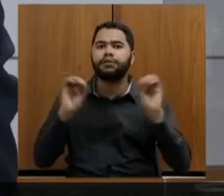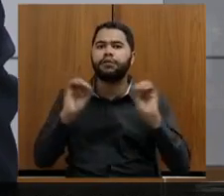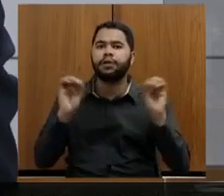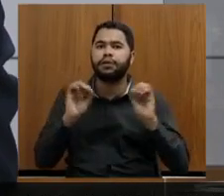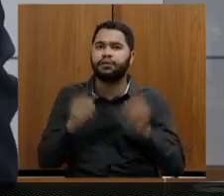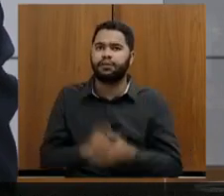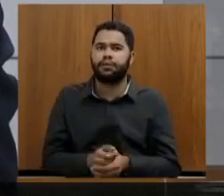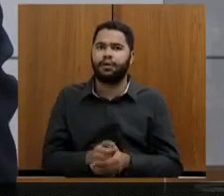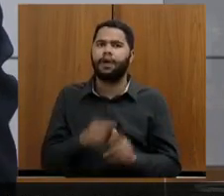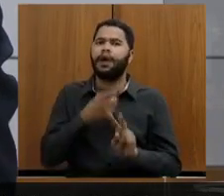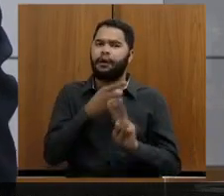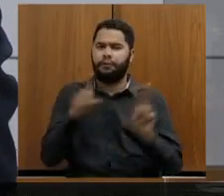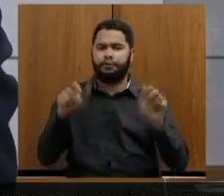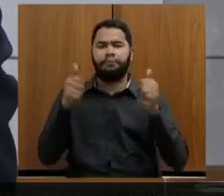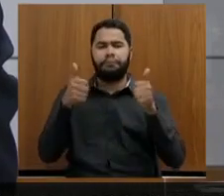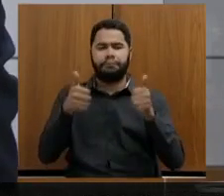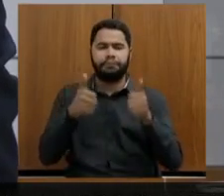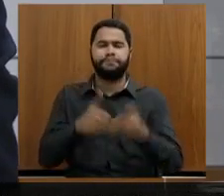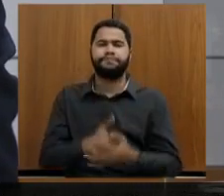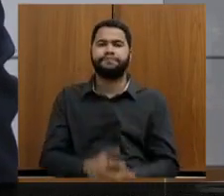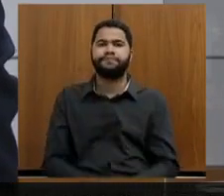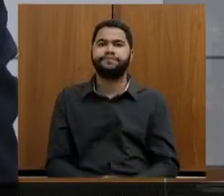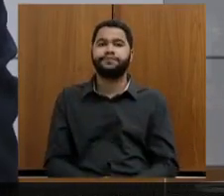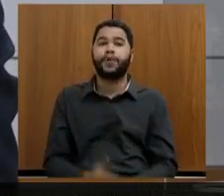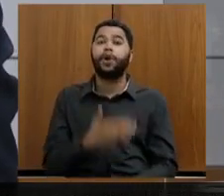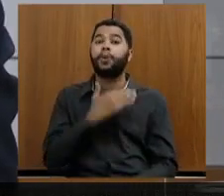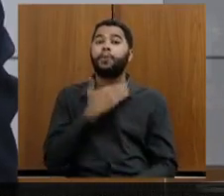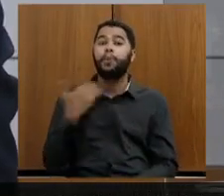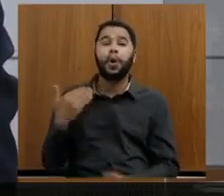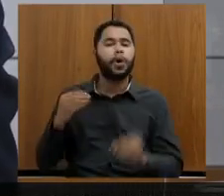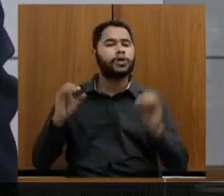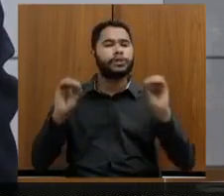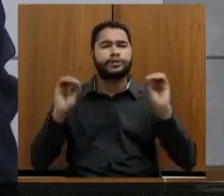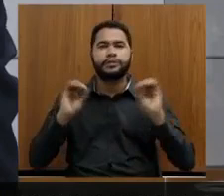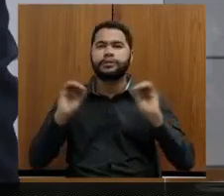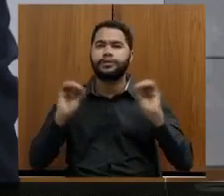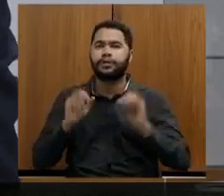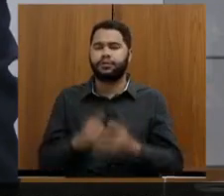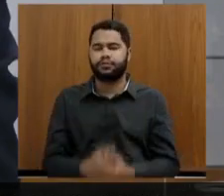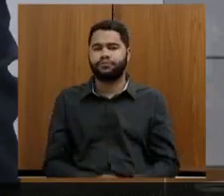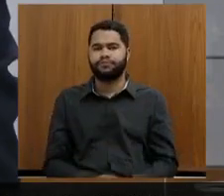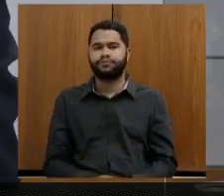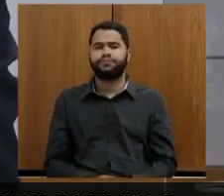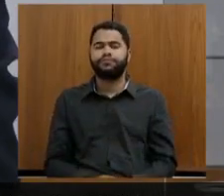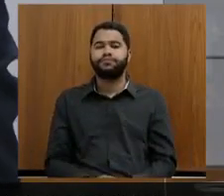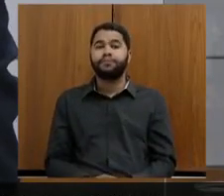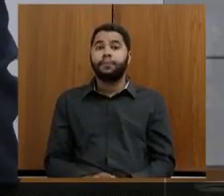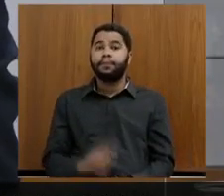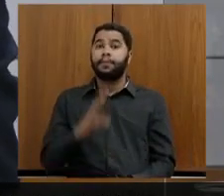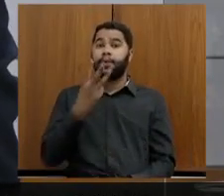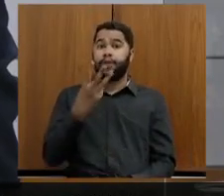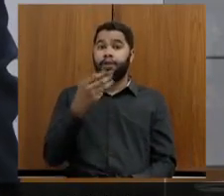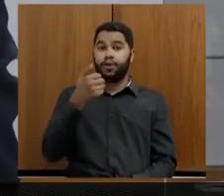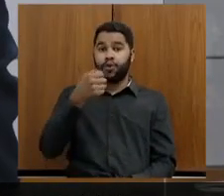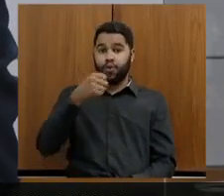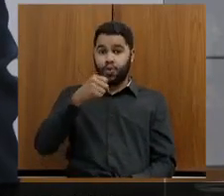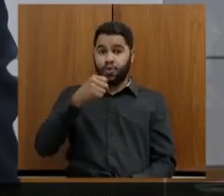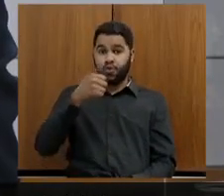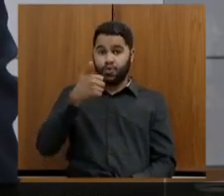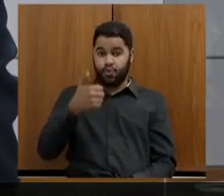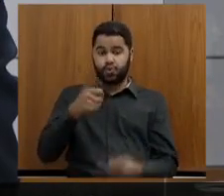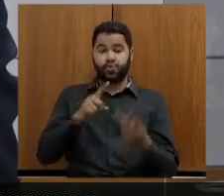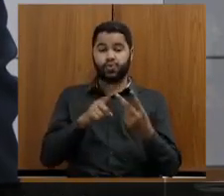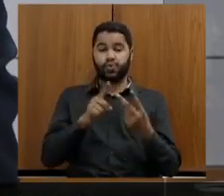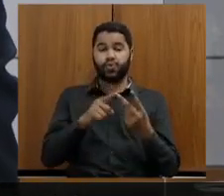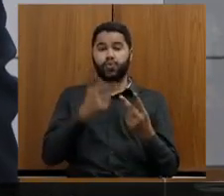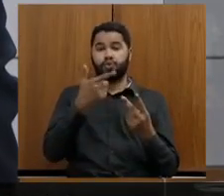Isso aí a Vale foi bem mortes zero enquanto isso na 381 262